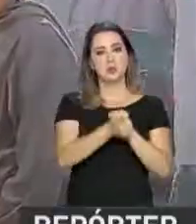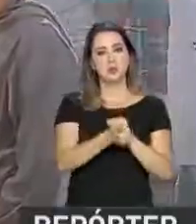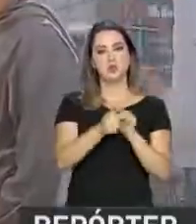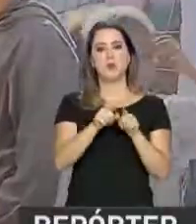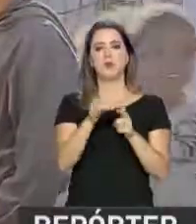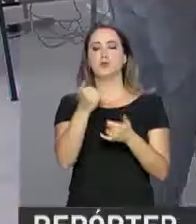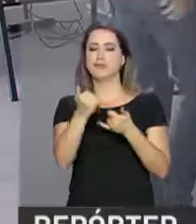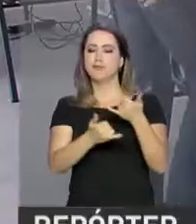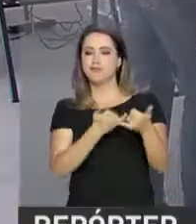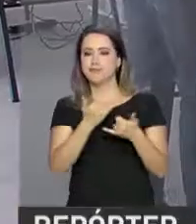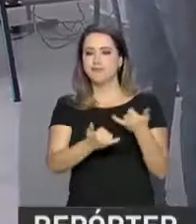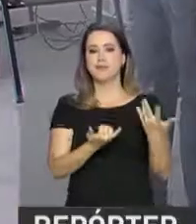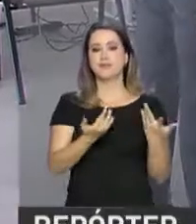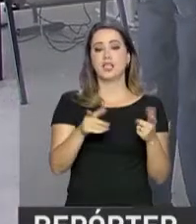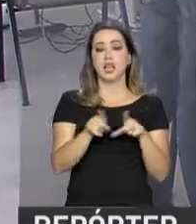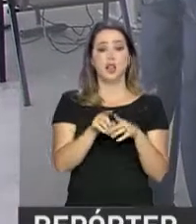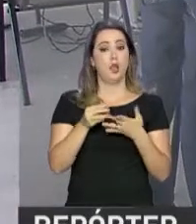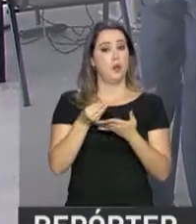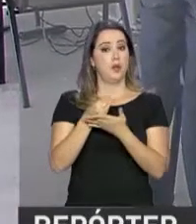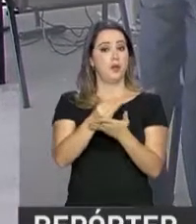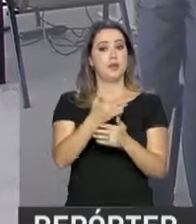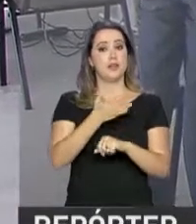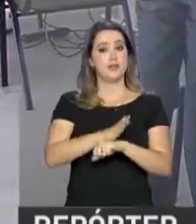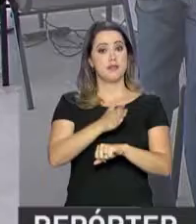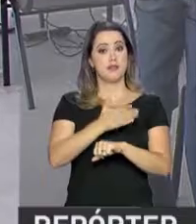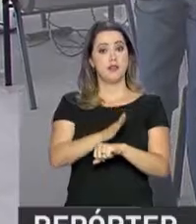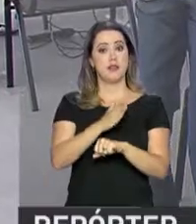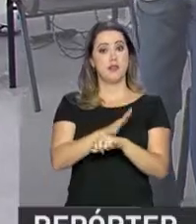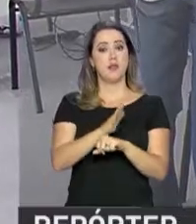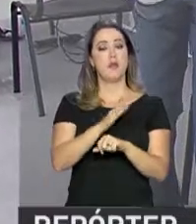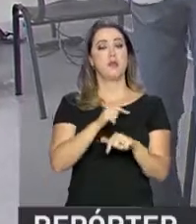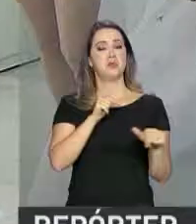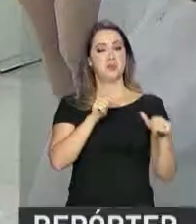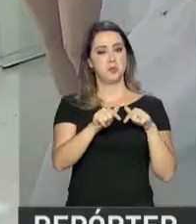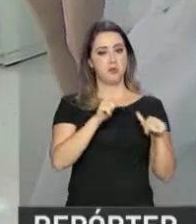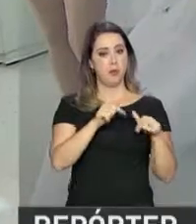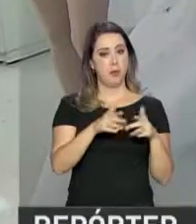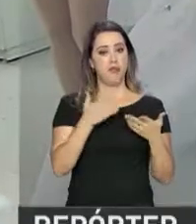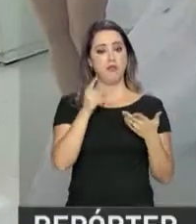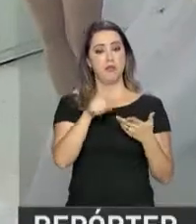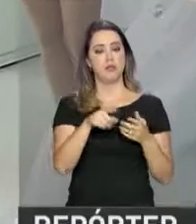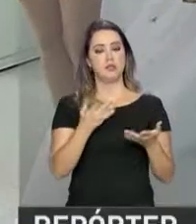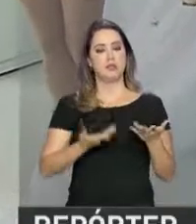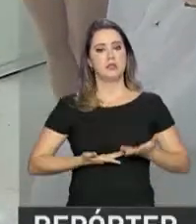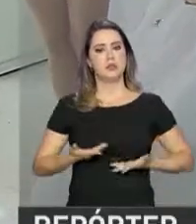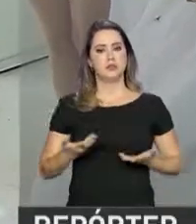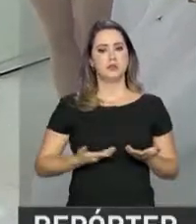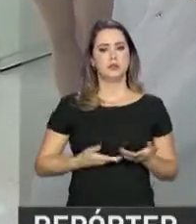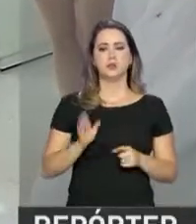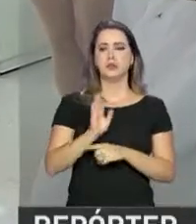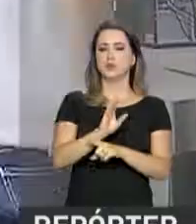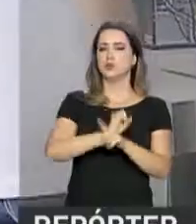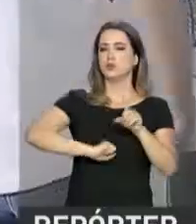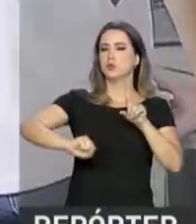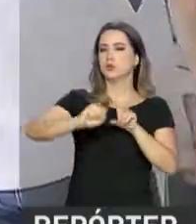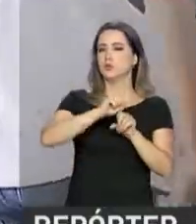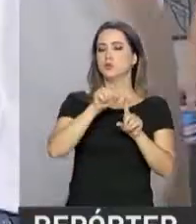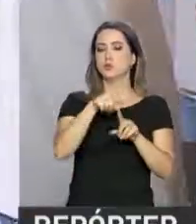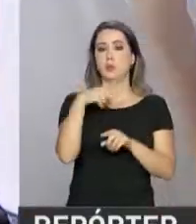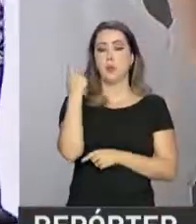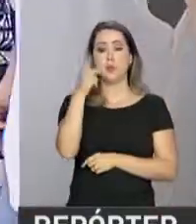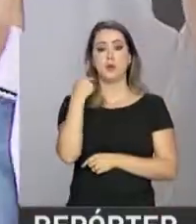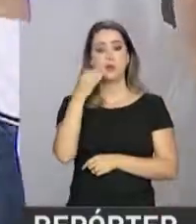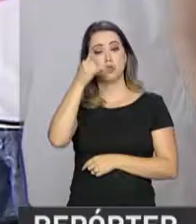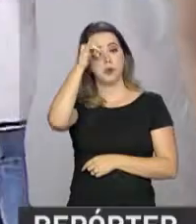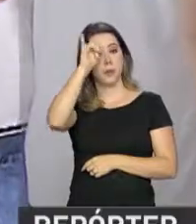de lazer. Também oferece qualificação para o mercado de trabalho, serviços socioassistenciais, políticas